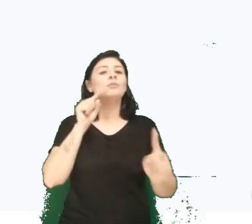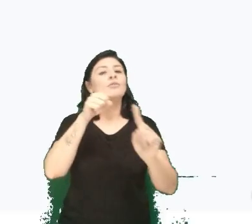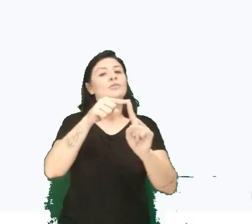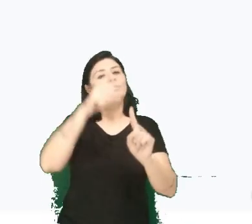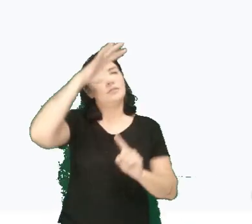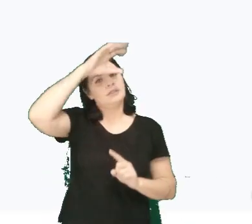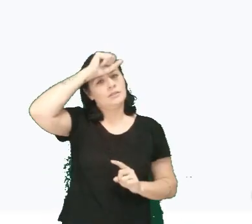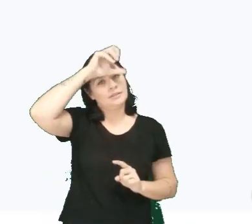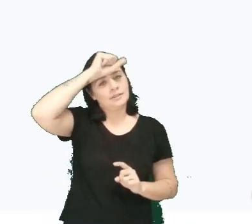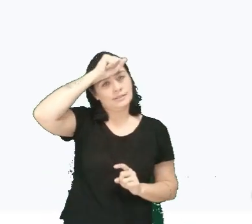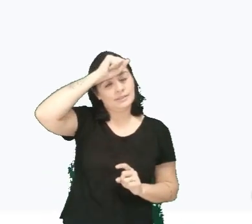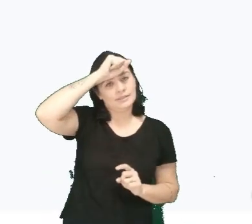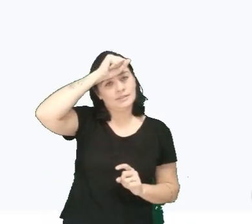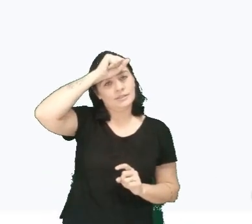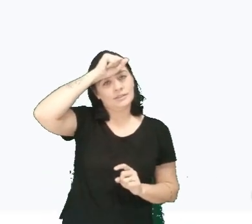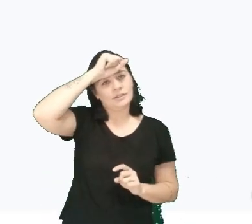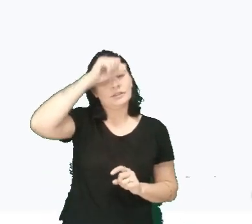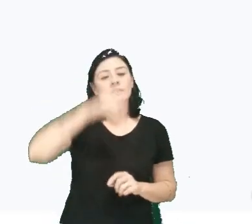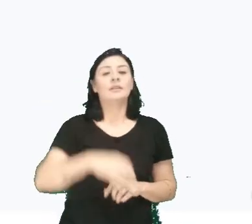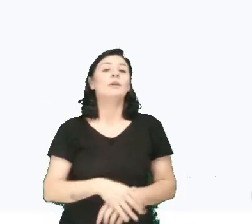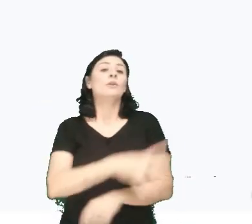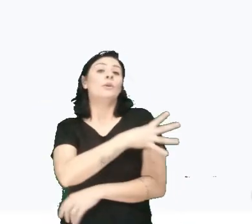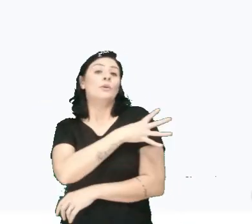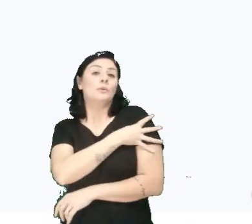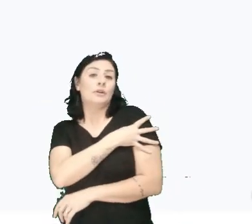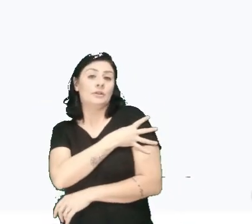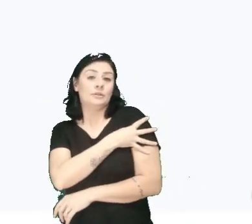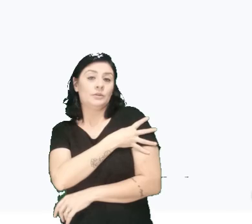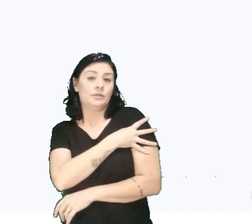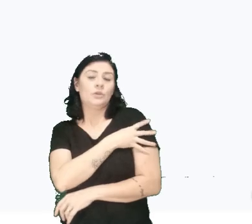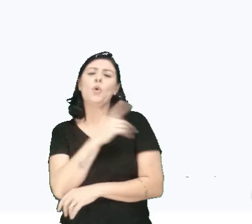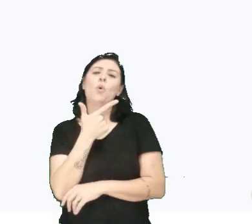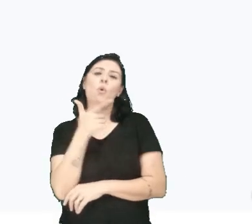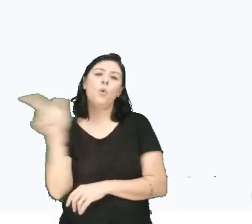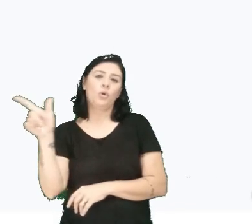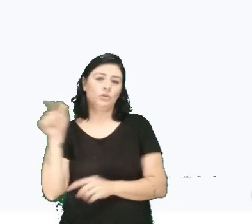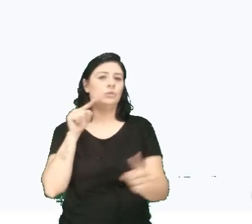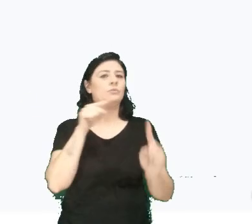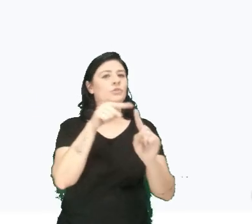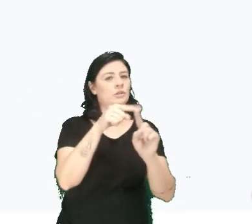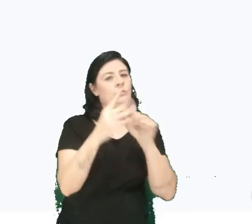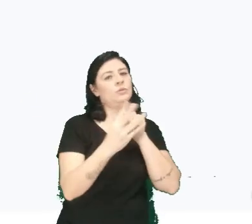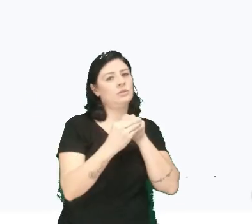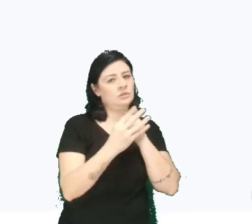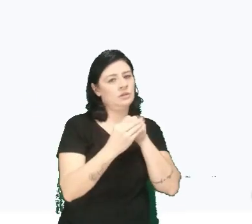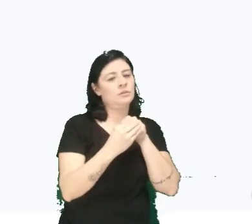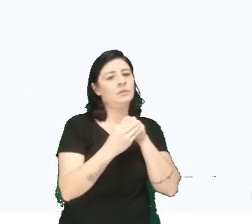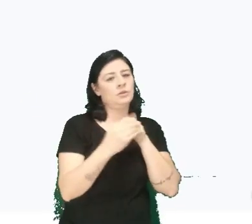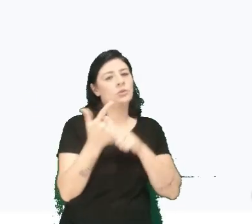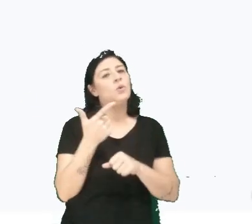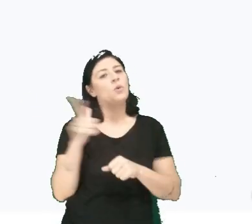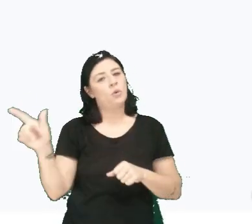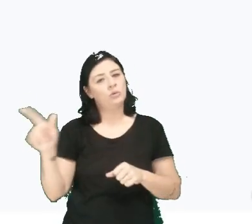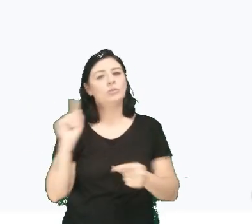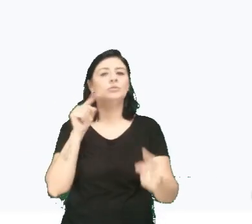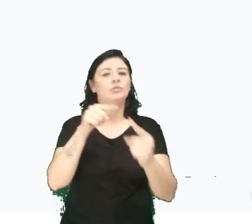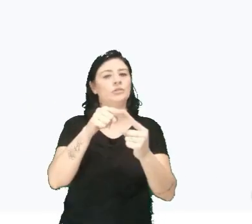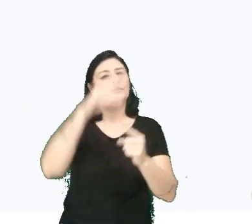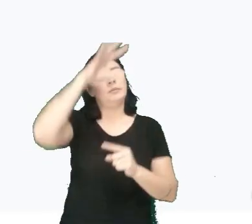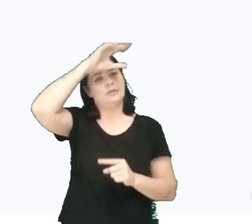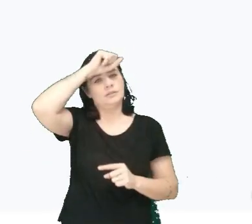de aprendizagem, tá? Para o quarto ano, seriam outros objetos de conhecimento e outros